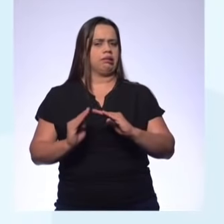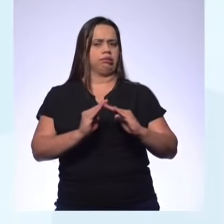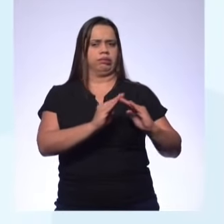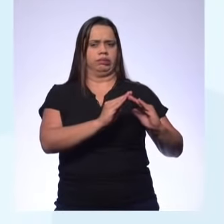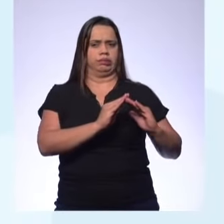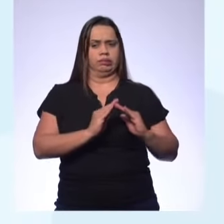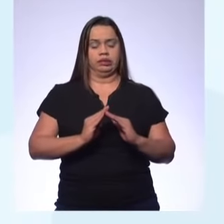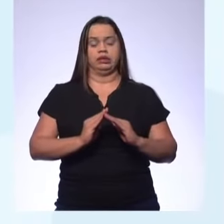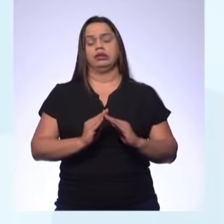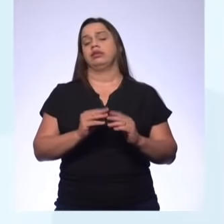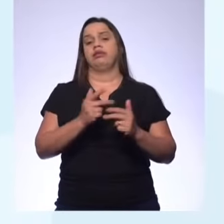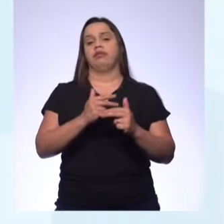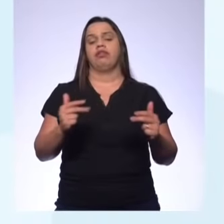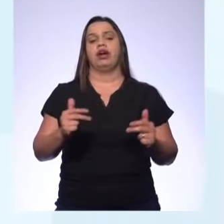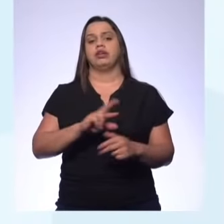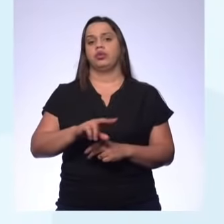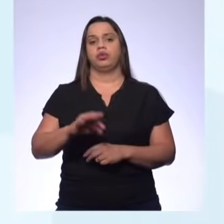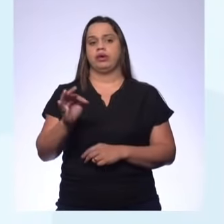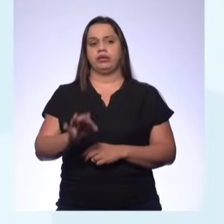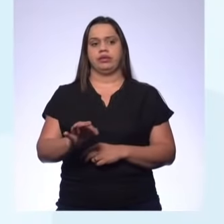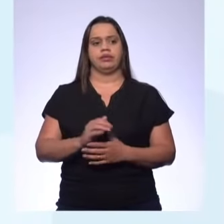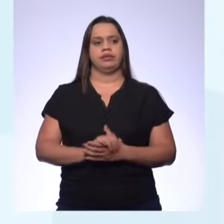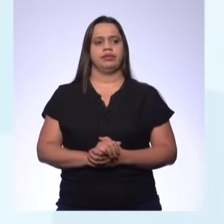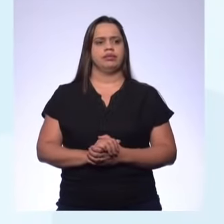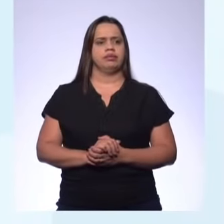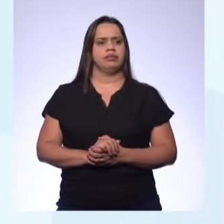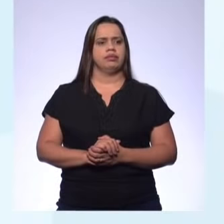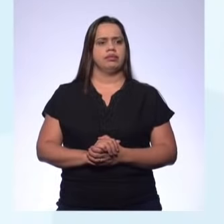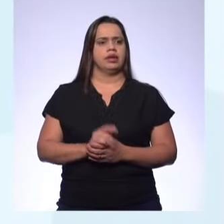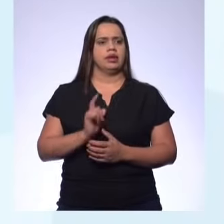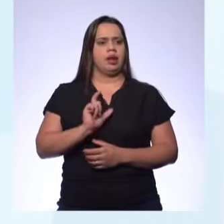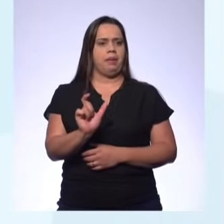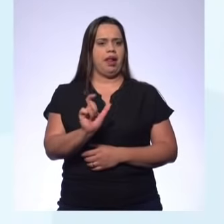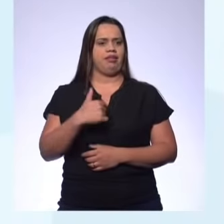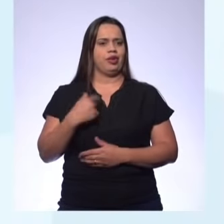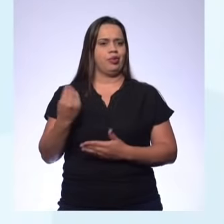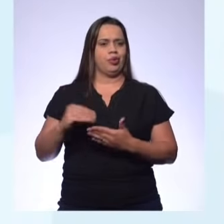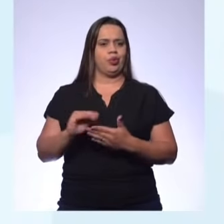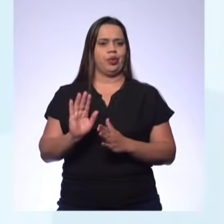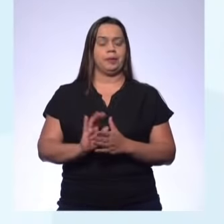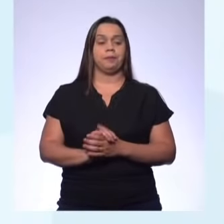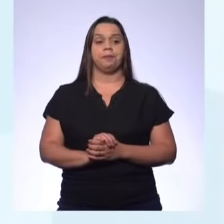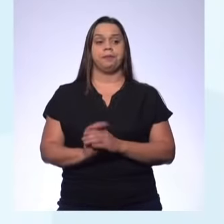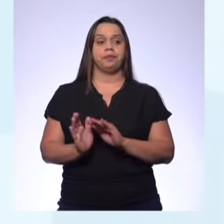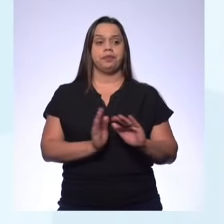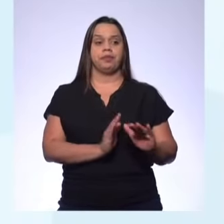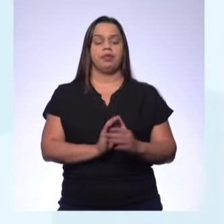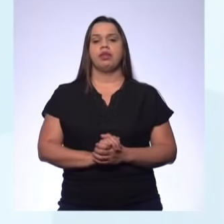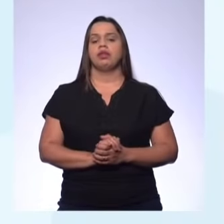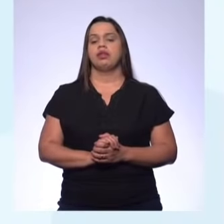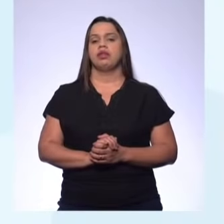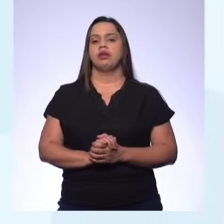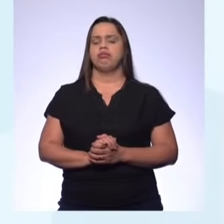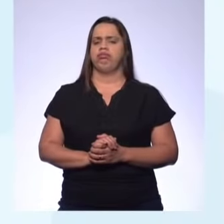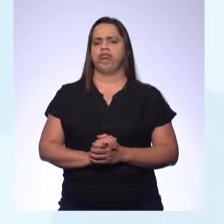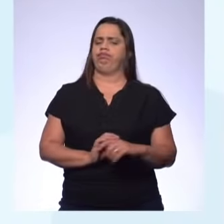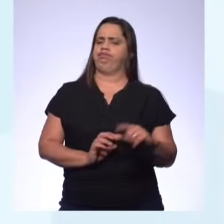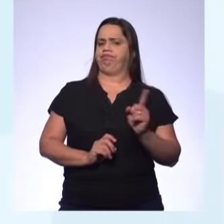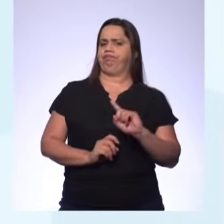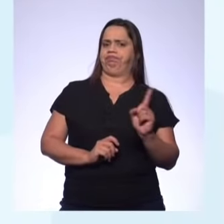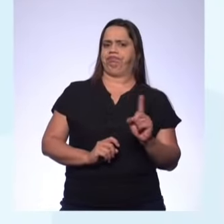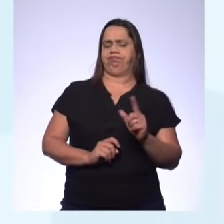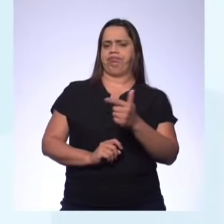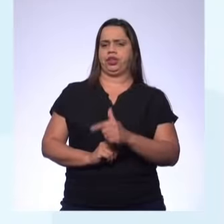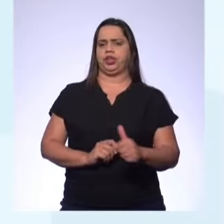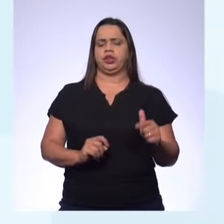irregulares. O many foi eu que coloquei ali, tá? Ah, desculpa, sorry. No, there aren't regular constructions. Não, não há